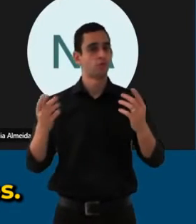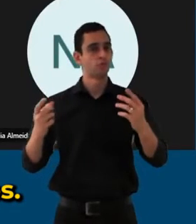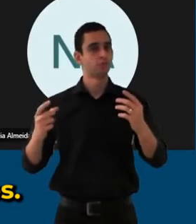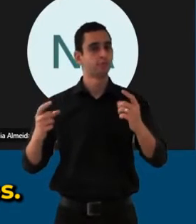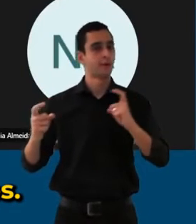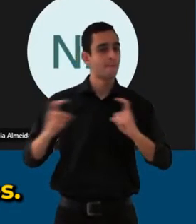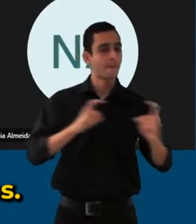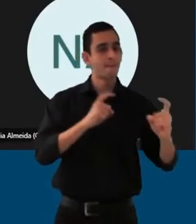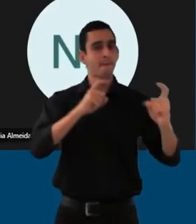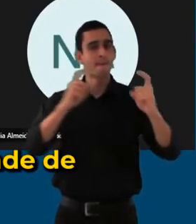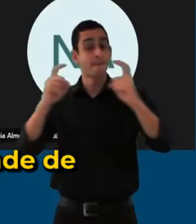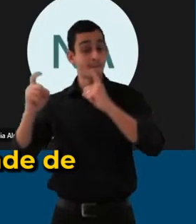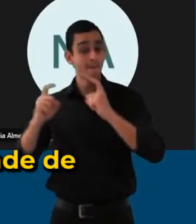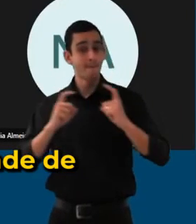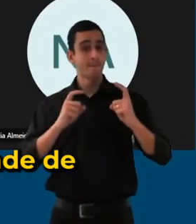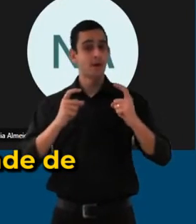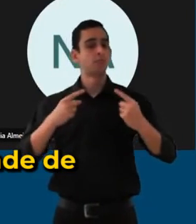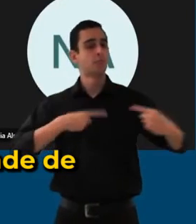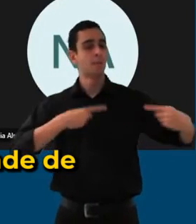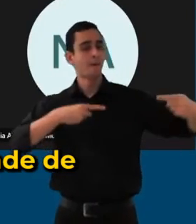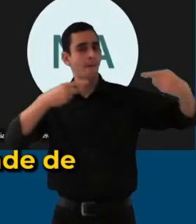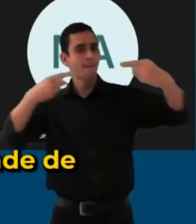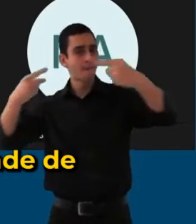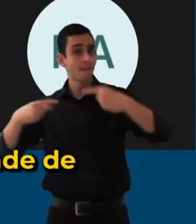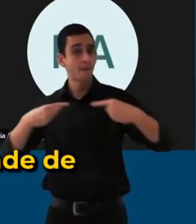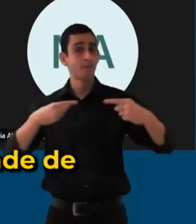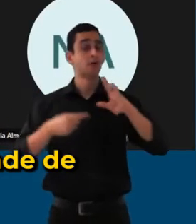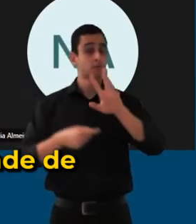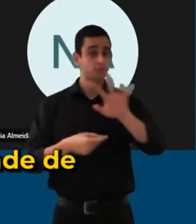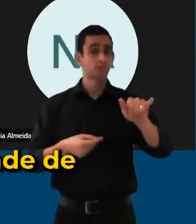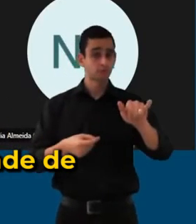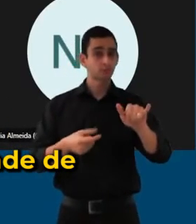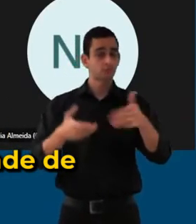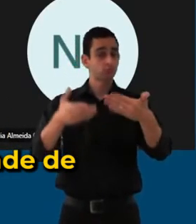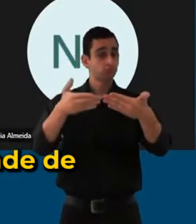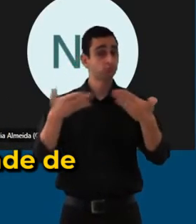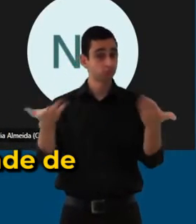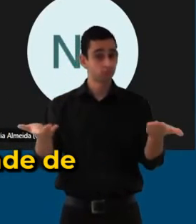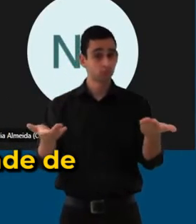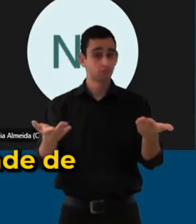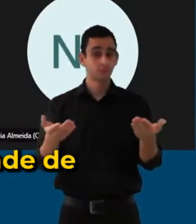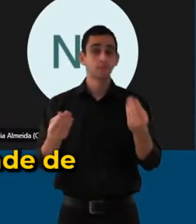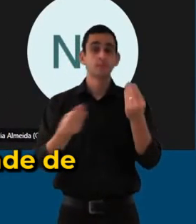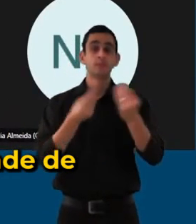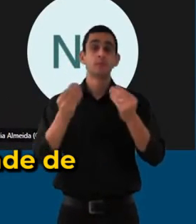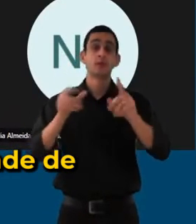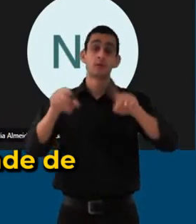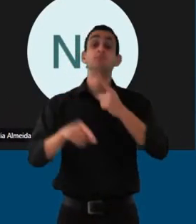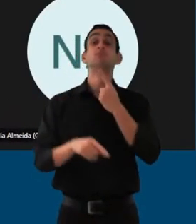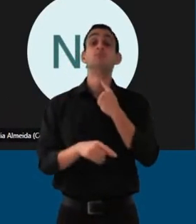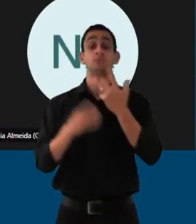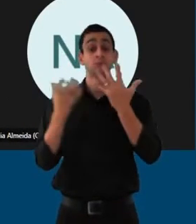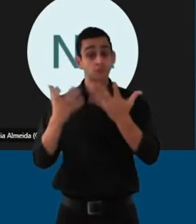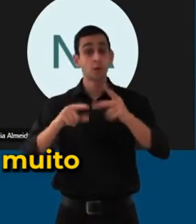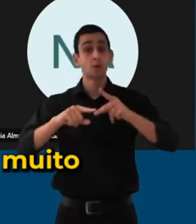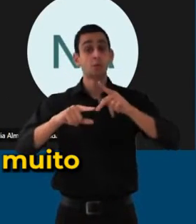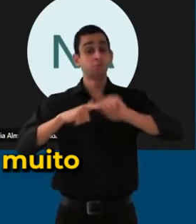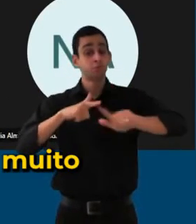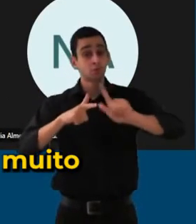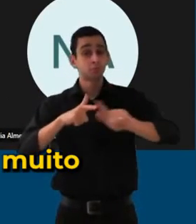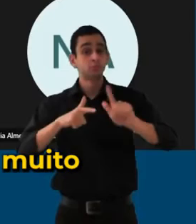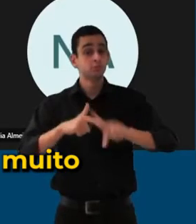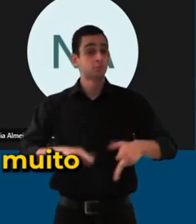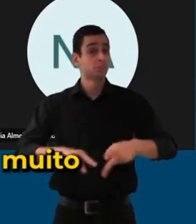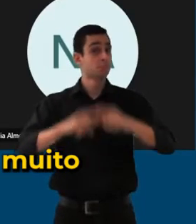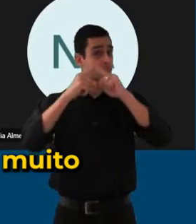essa licença para os senhores, né? Essa nossa mesa virtual, é realmente a vontade de resolver um problema. E